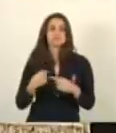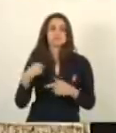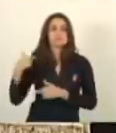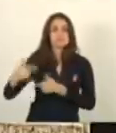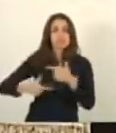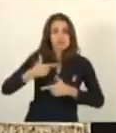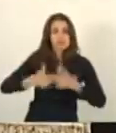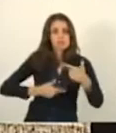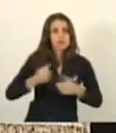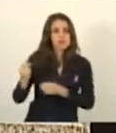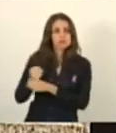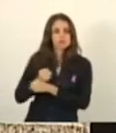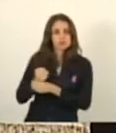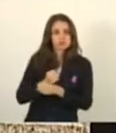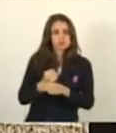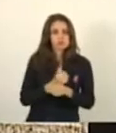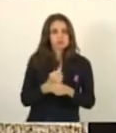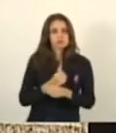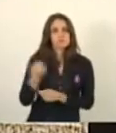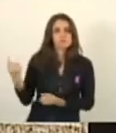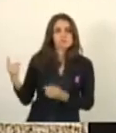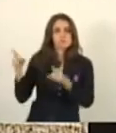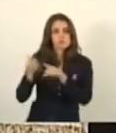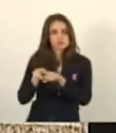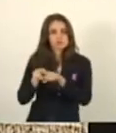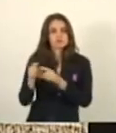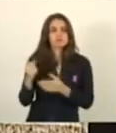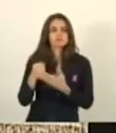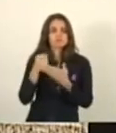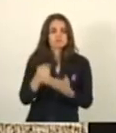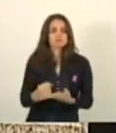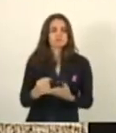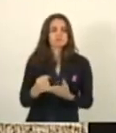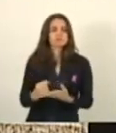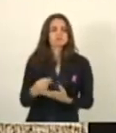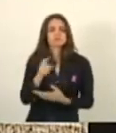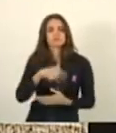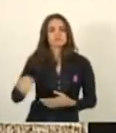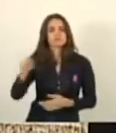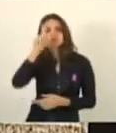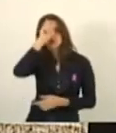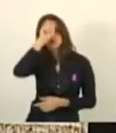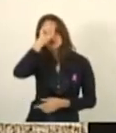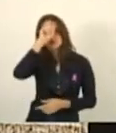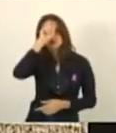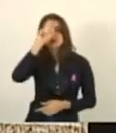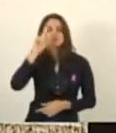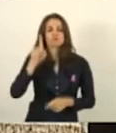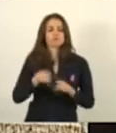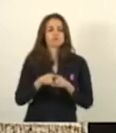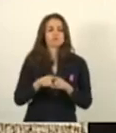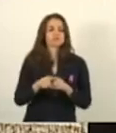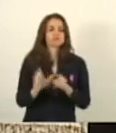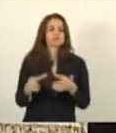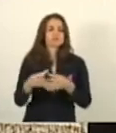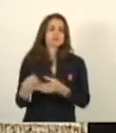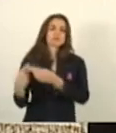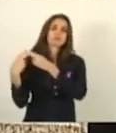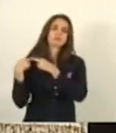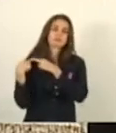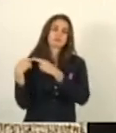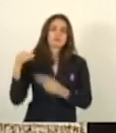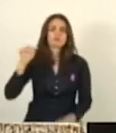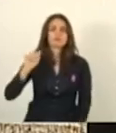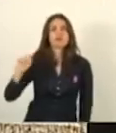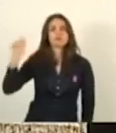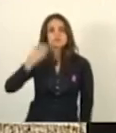nós fazemos de muitos anos, essa parceria, essa ajuda que eu tenho dado aos hospitais dirigidos pela Hebes. A Hebes tem nós